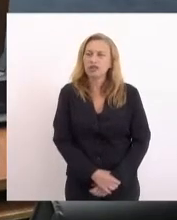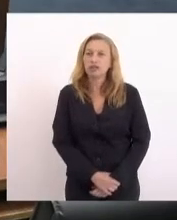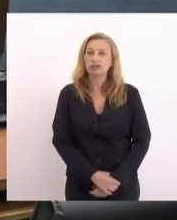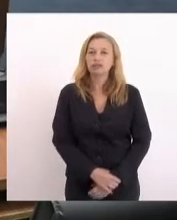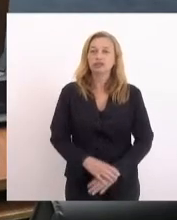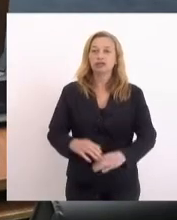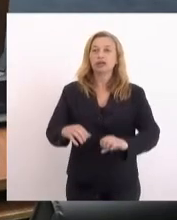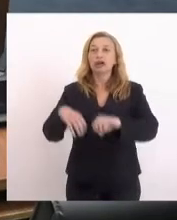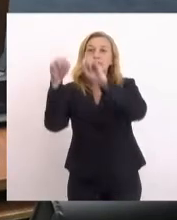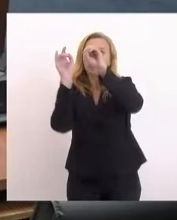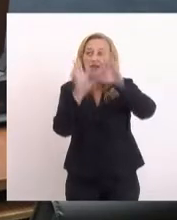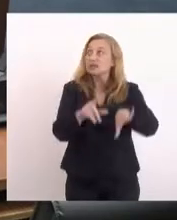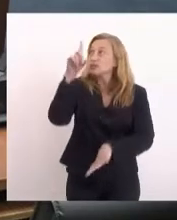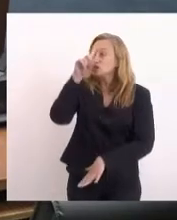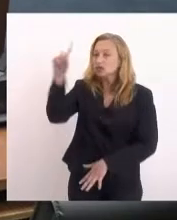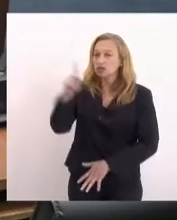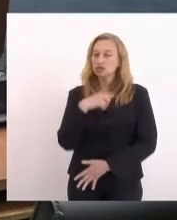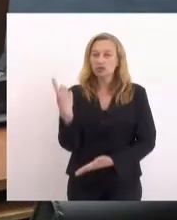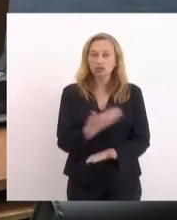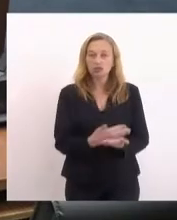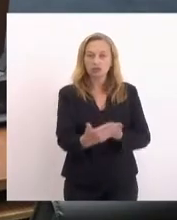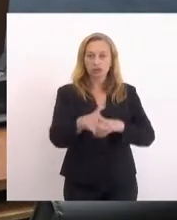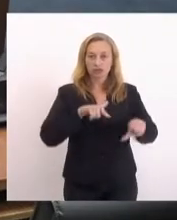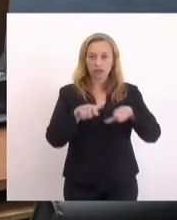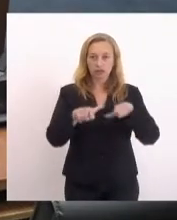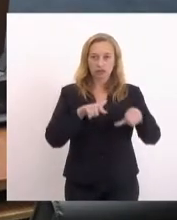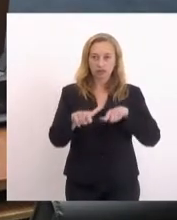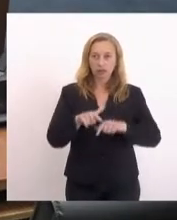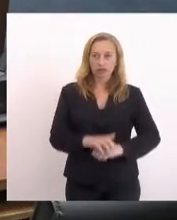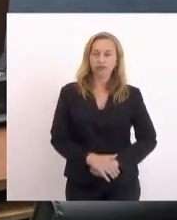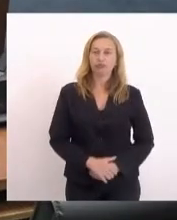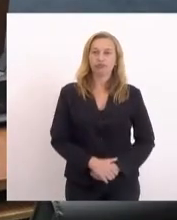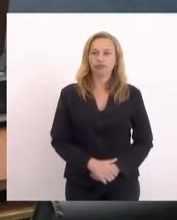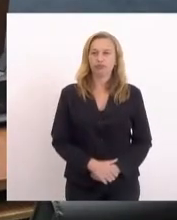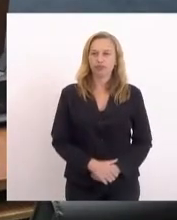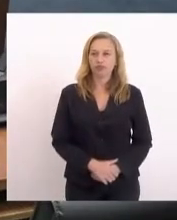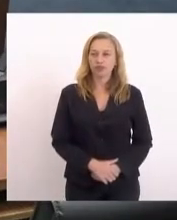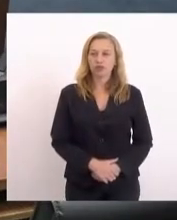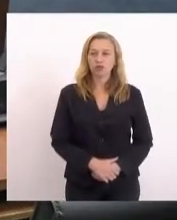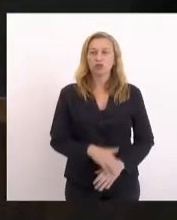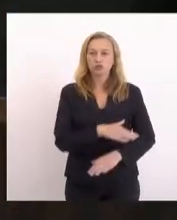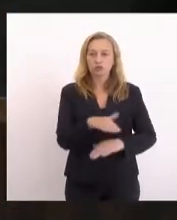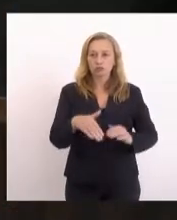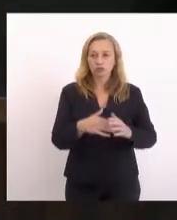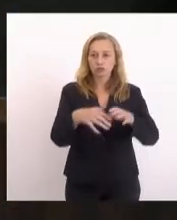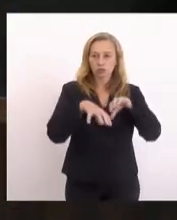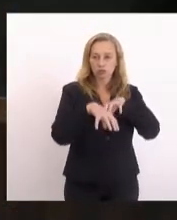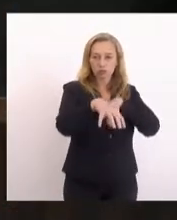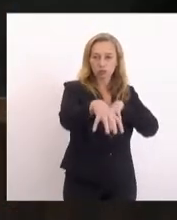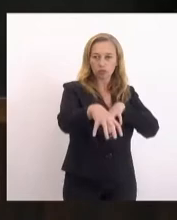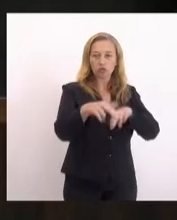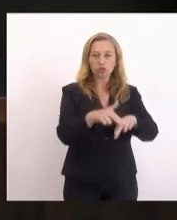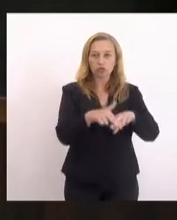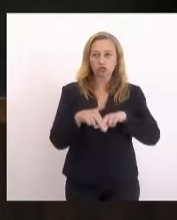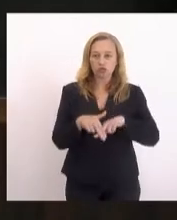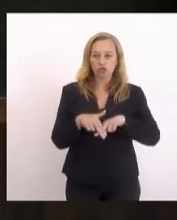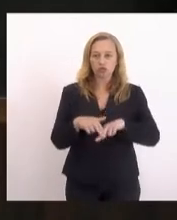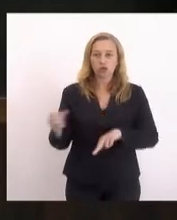sobre a proteção de Deus, iniciamos os nossos trabalhos de forma totalmente remota em consequência da